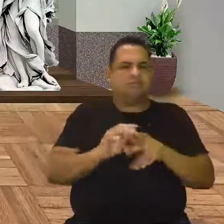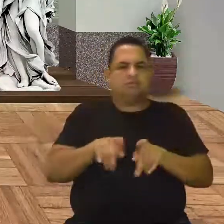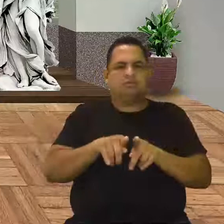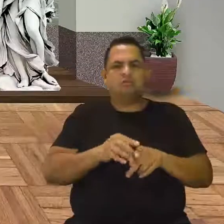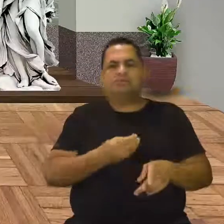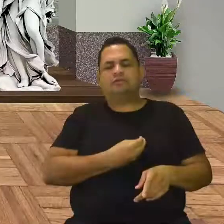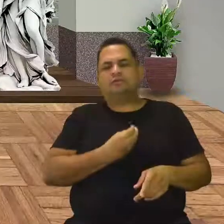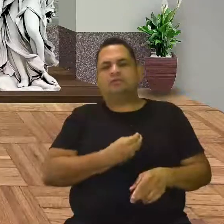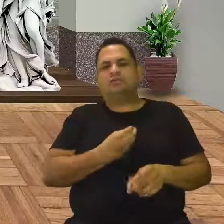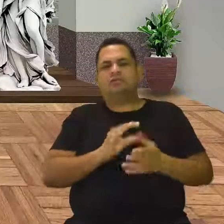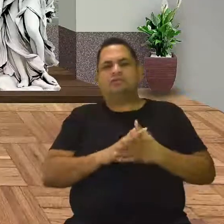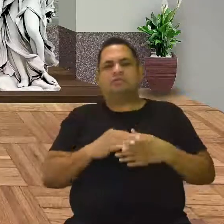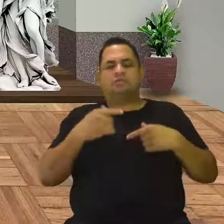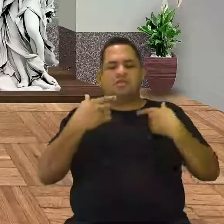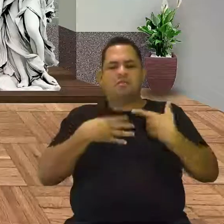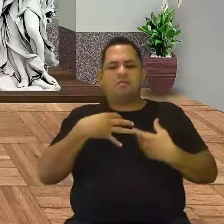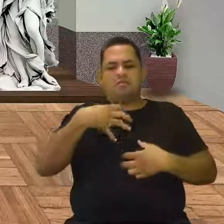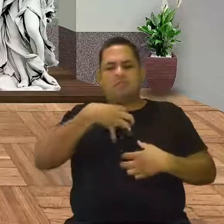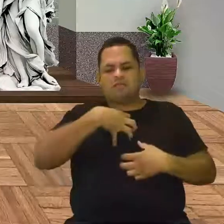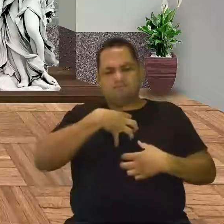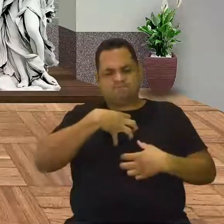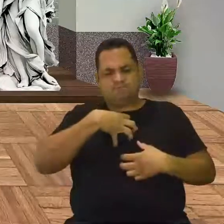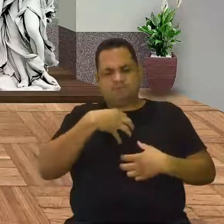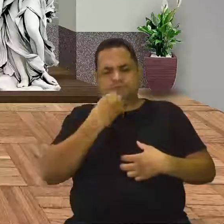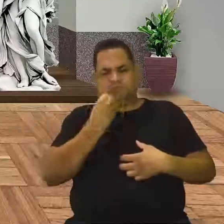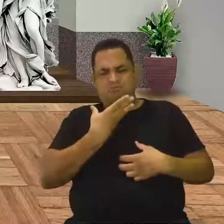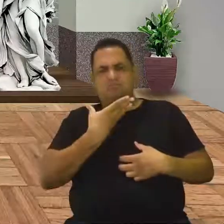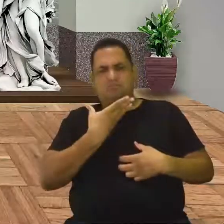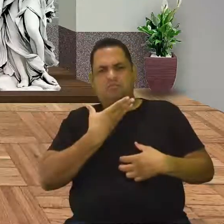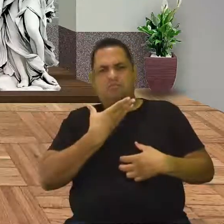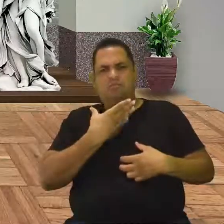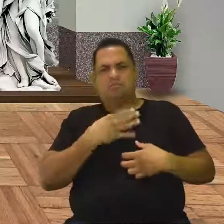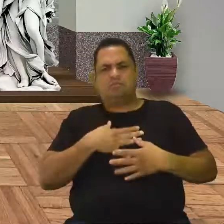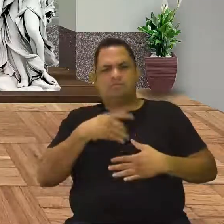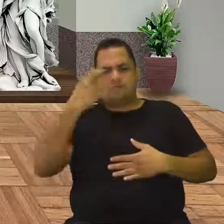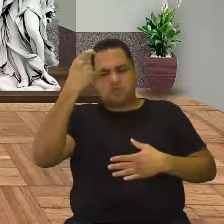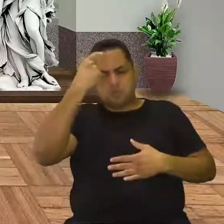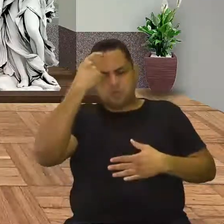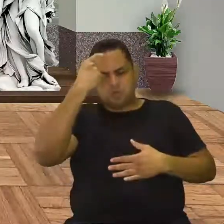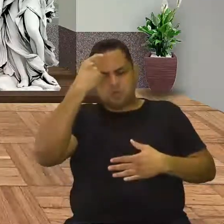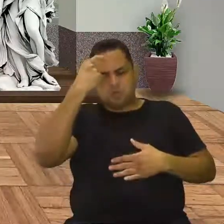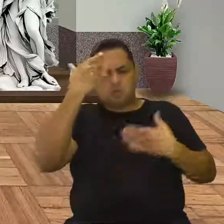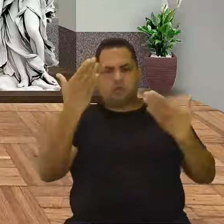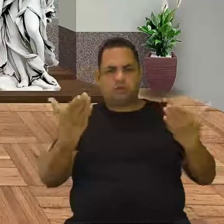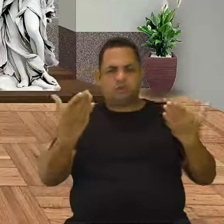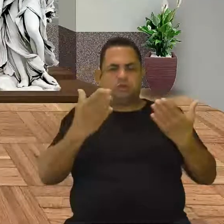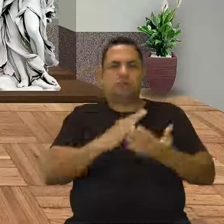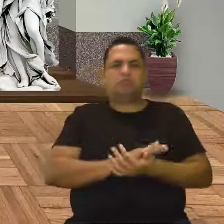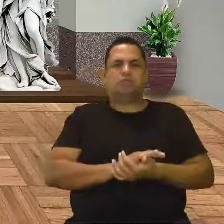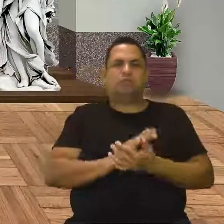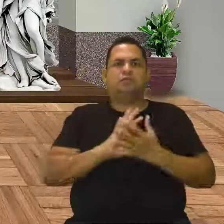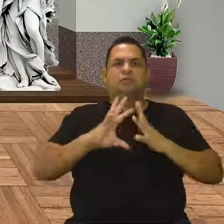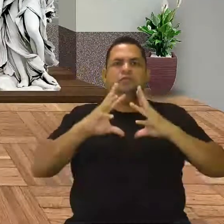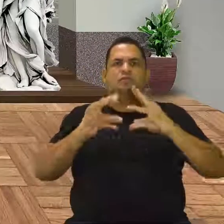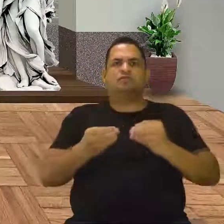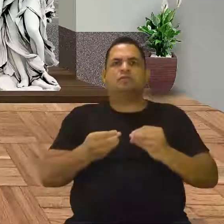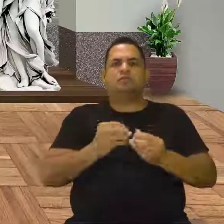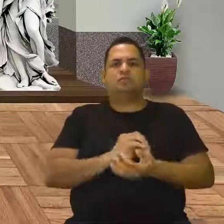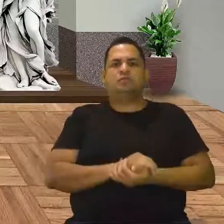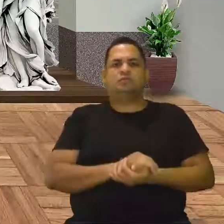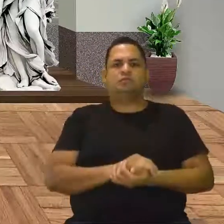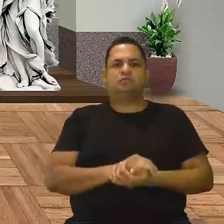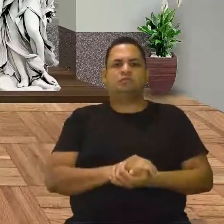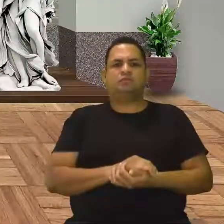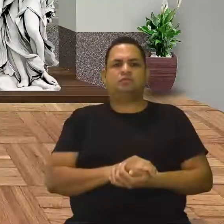bem espiritualmente, eu estar muito bem com a minha cabeça. Então, é um conjunto que